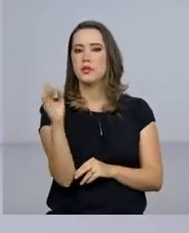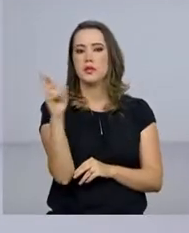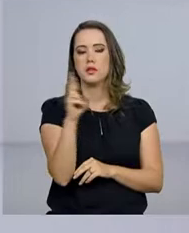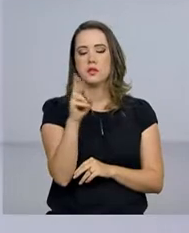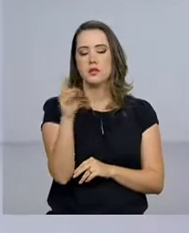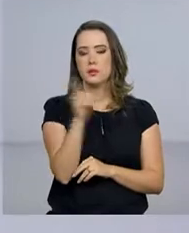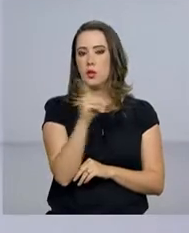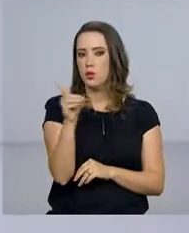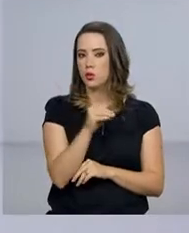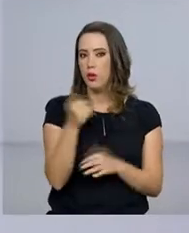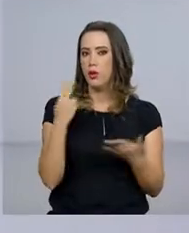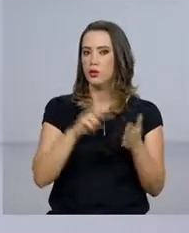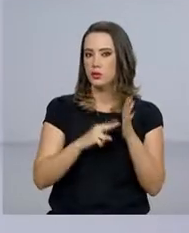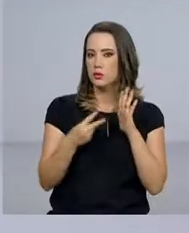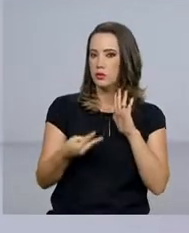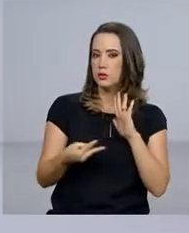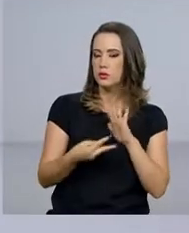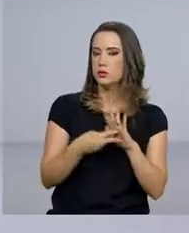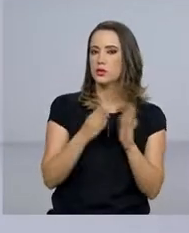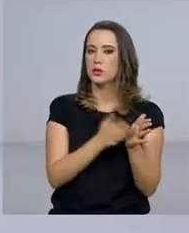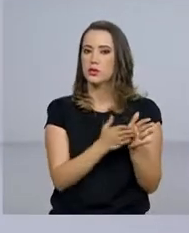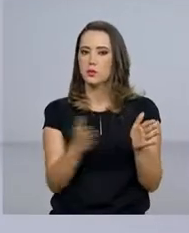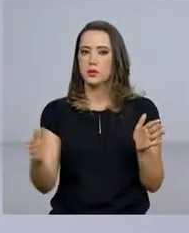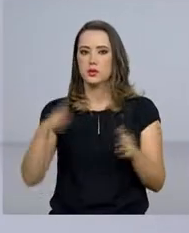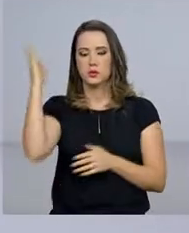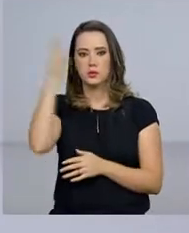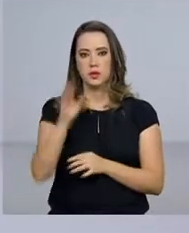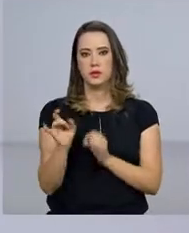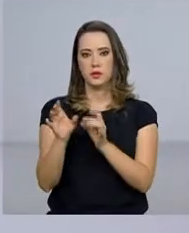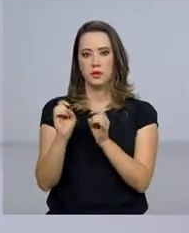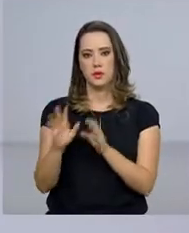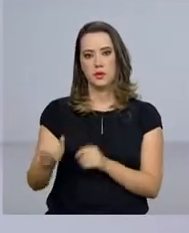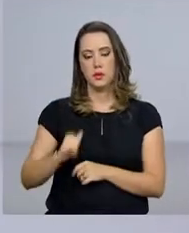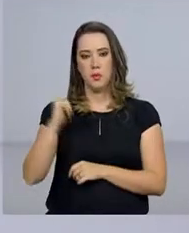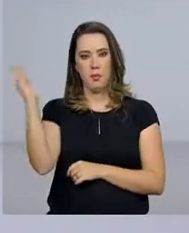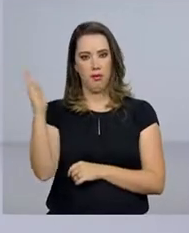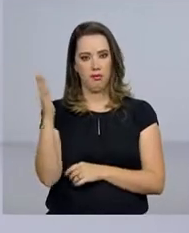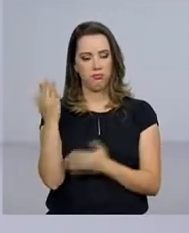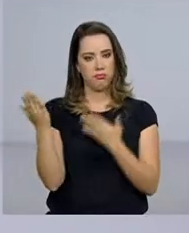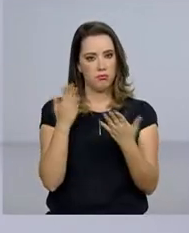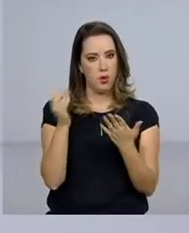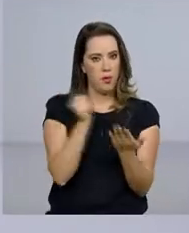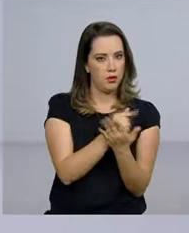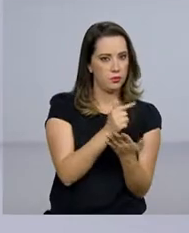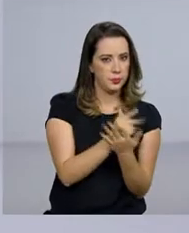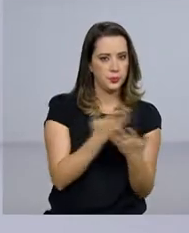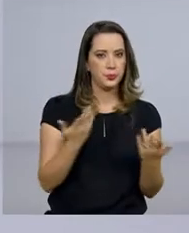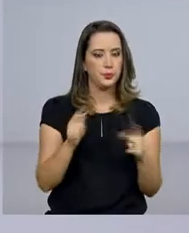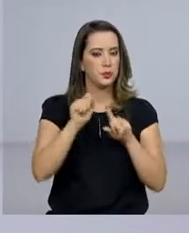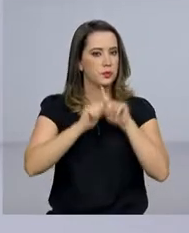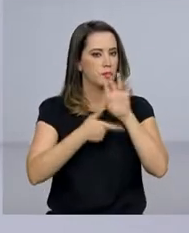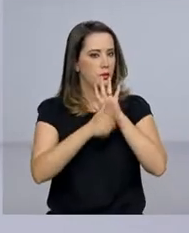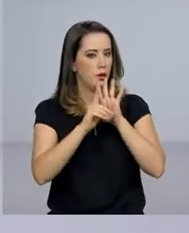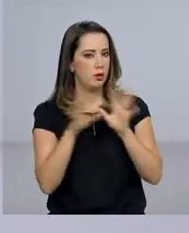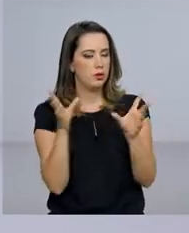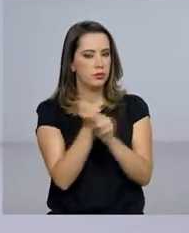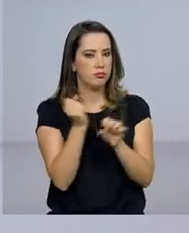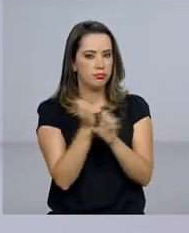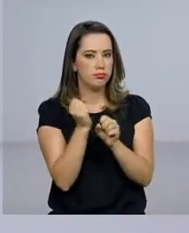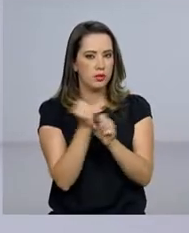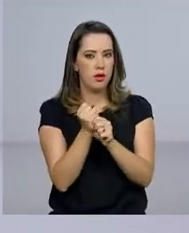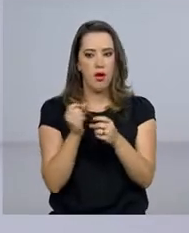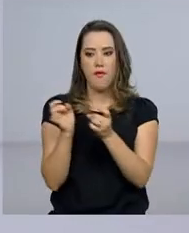3,775 bilhões de dólares. Isso significa que no período o Brasil exportou mais do que importou. No mês passado, as exportações somaram